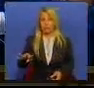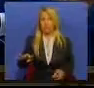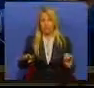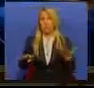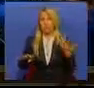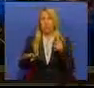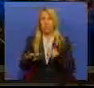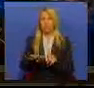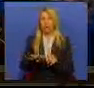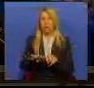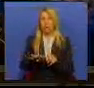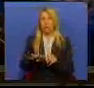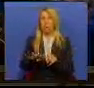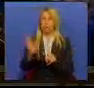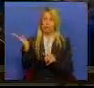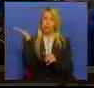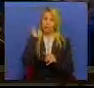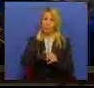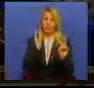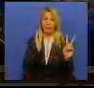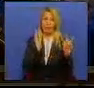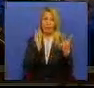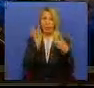estão remetidas para dois critérios.